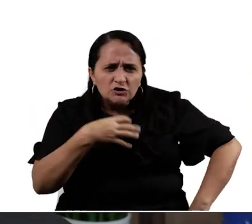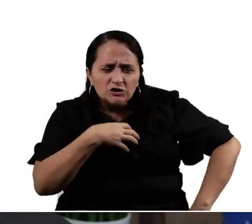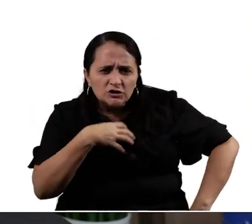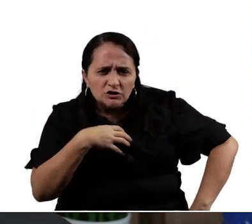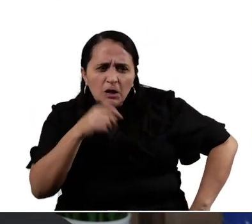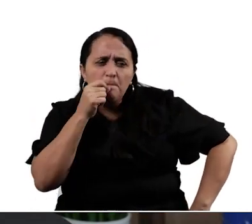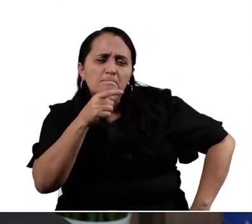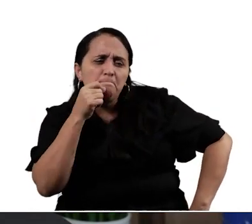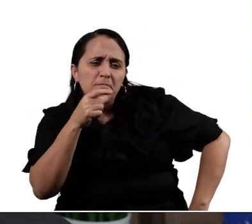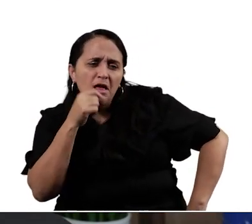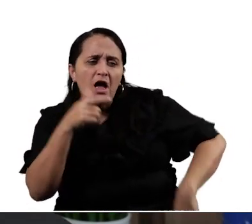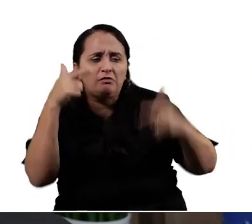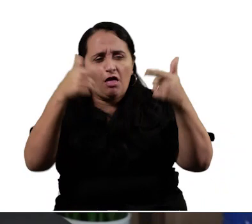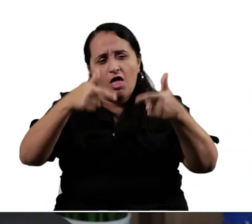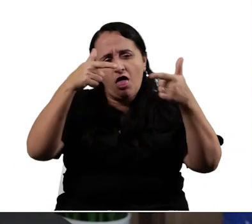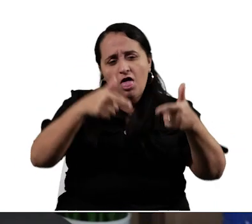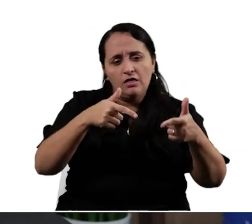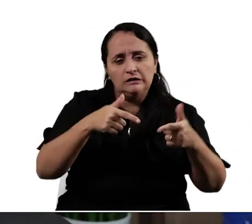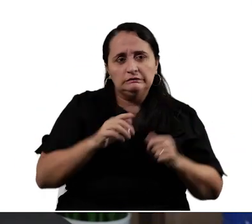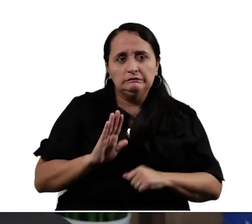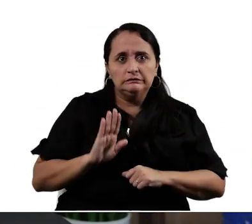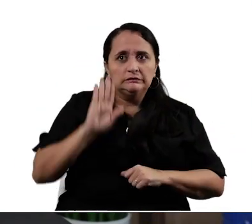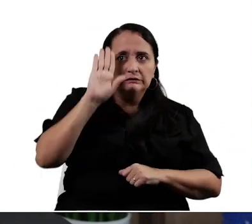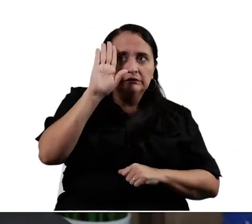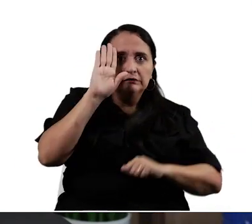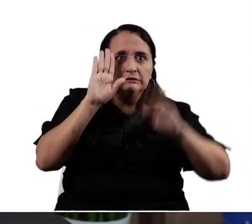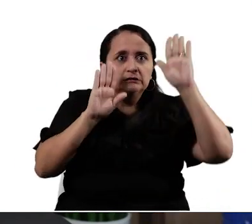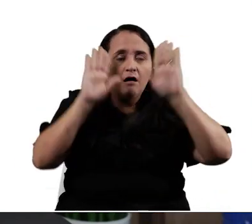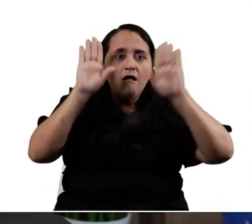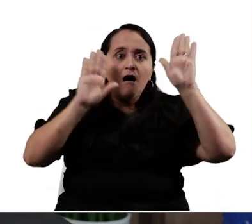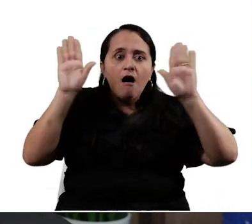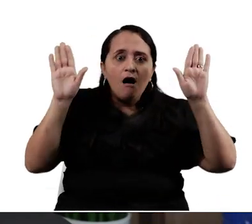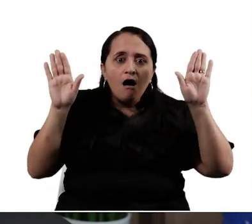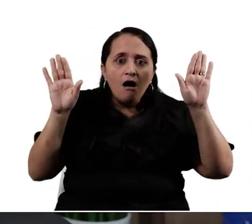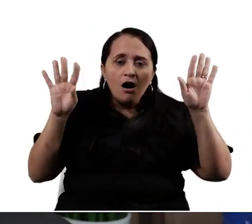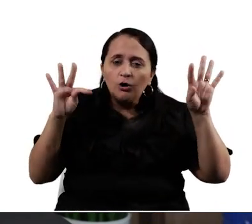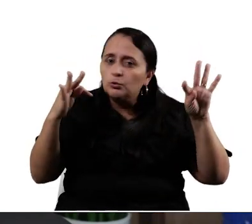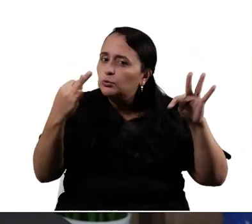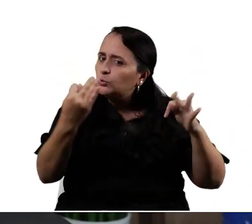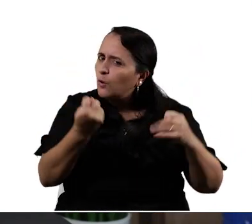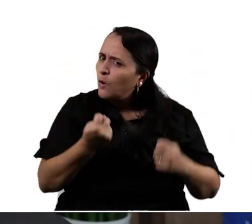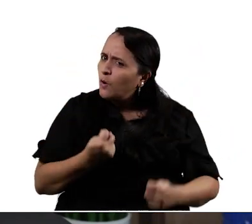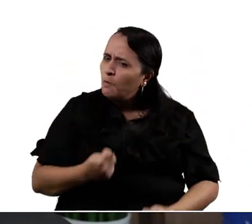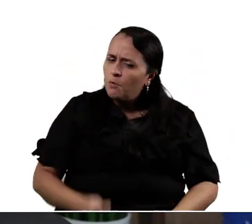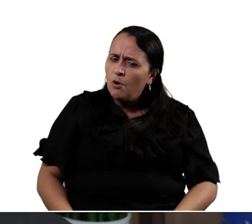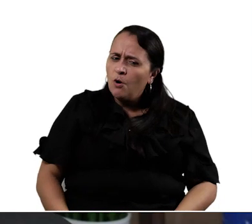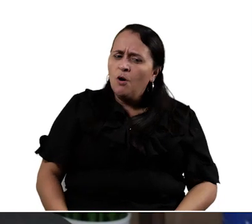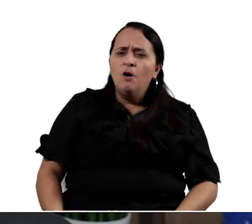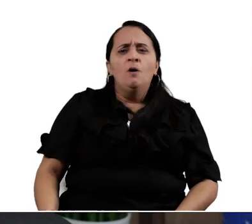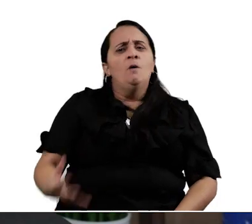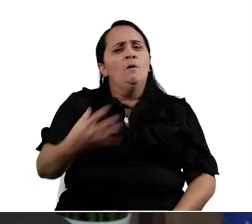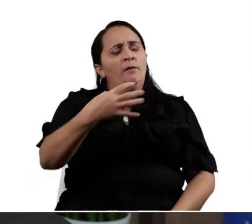com apelidos e piadinhas? Todas as crianças levantaram a mão. Todo mundo tinha